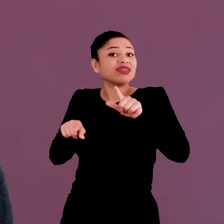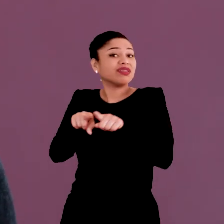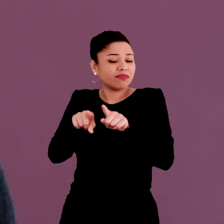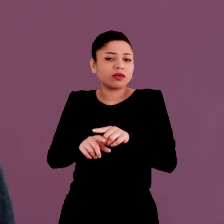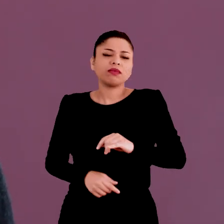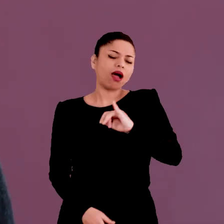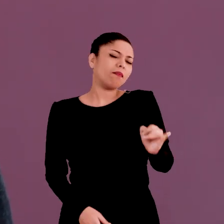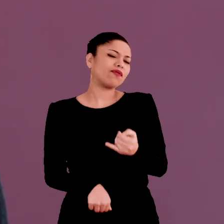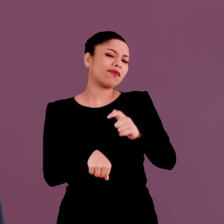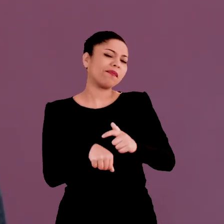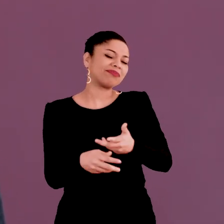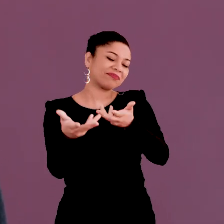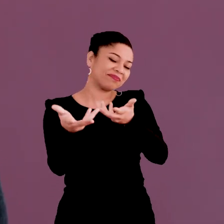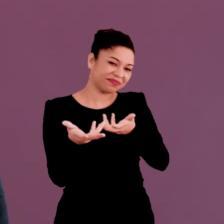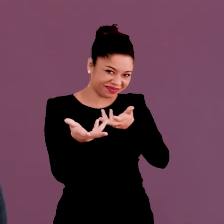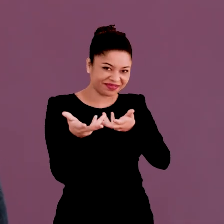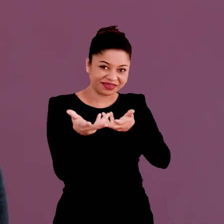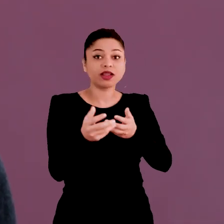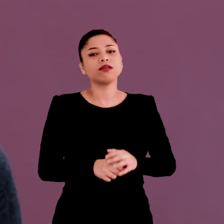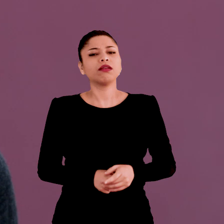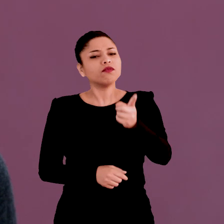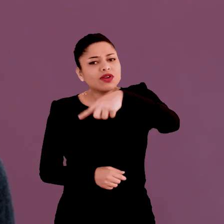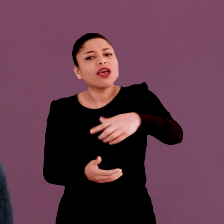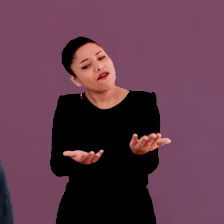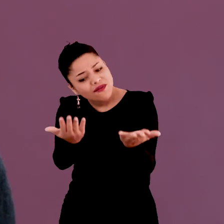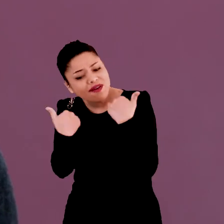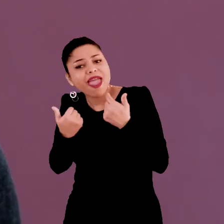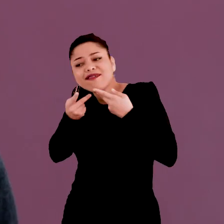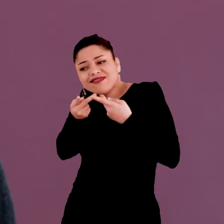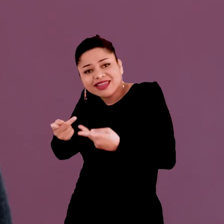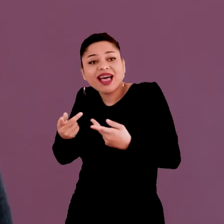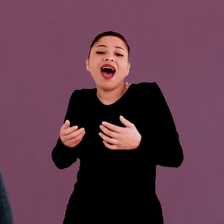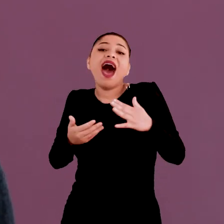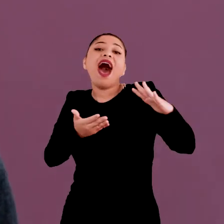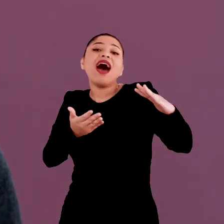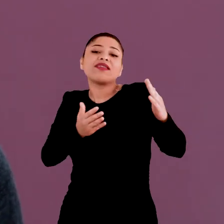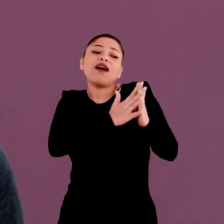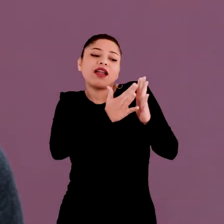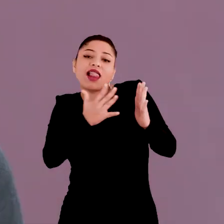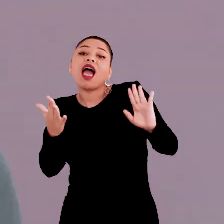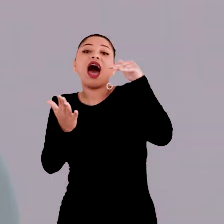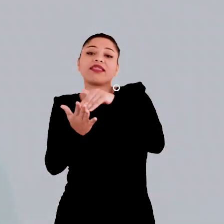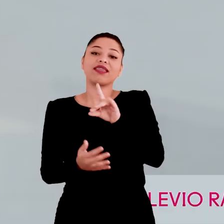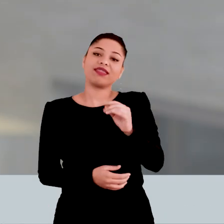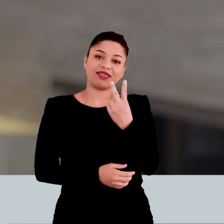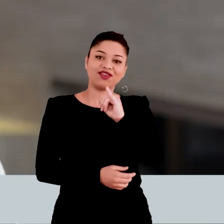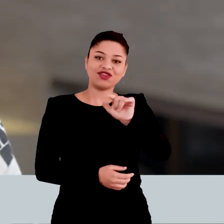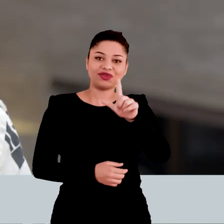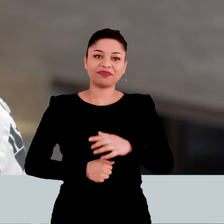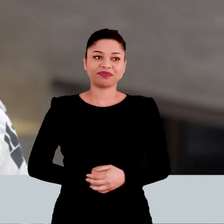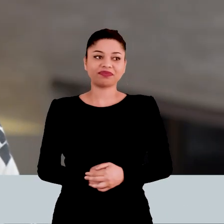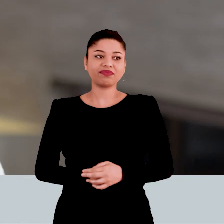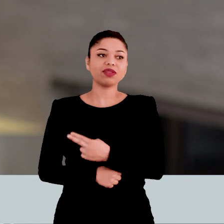Tomiotaki. E eu queria aproveitar para fazer o convite para que venham visitar a exposição, que fica em cartaz até o dia 2 de julho. Meu nome é